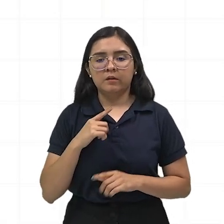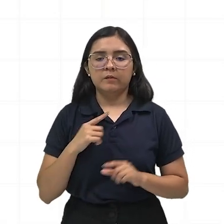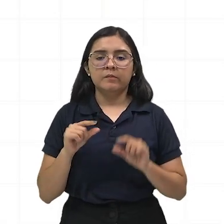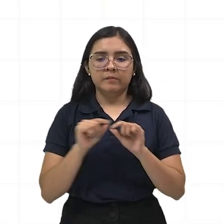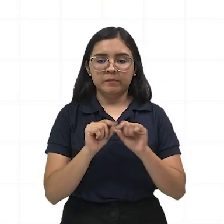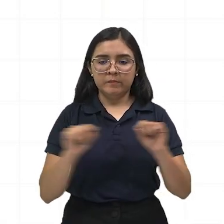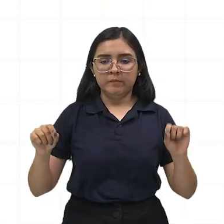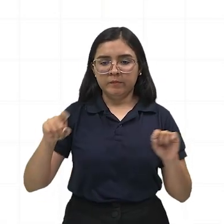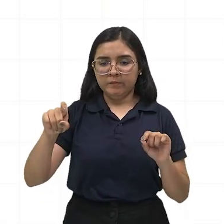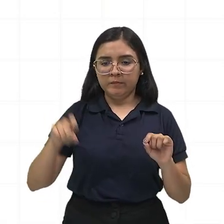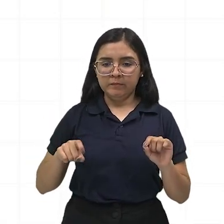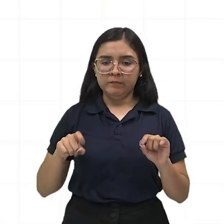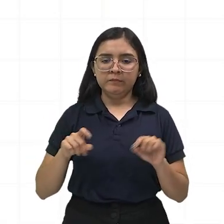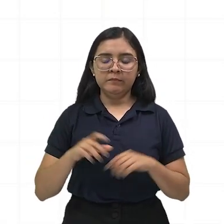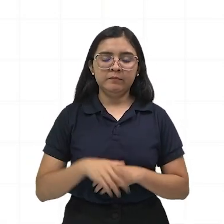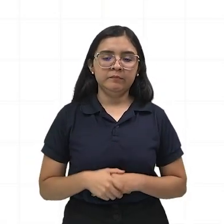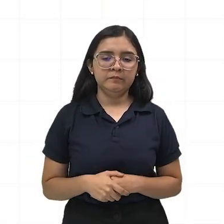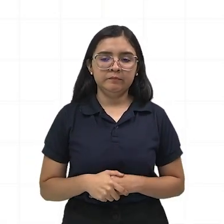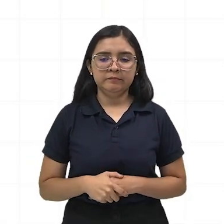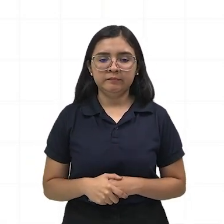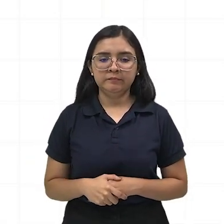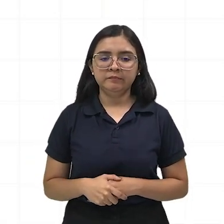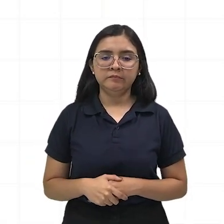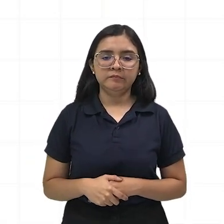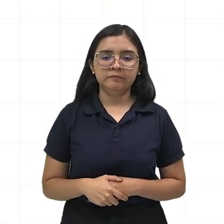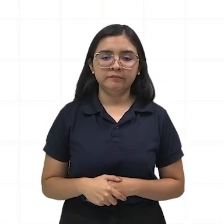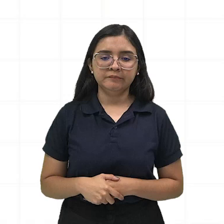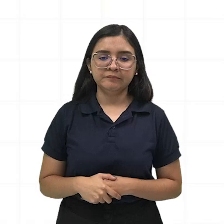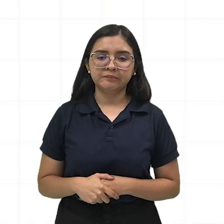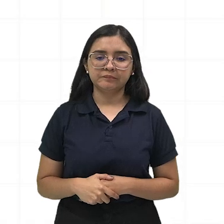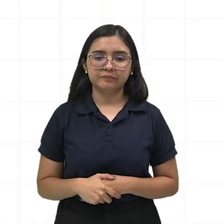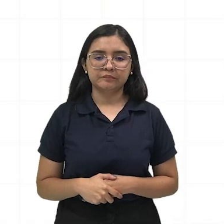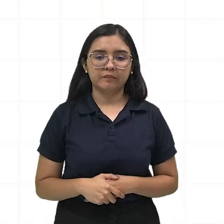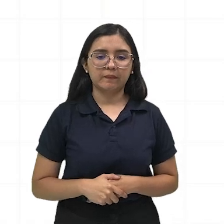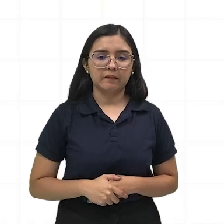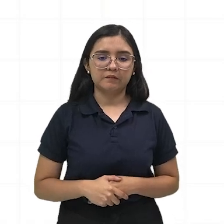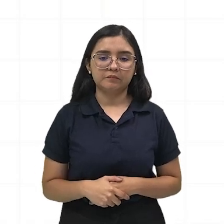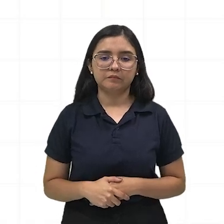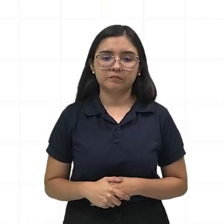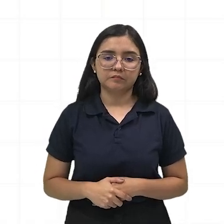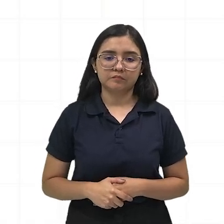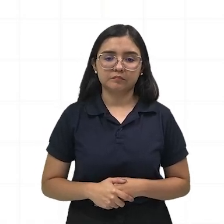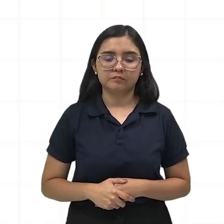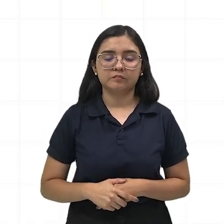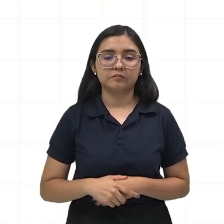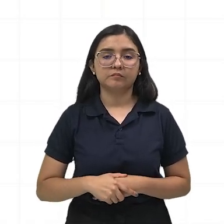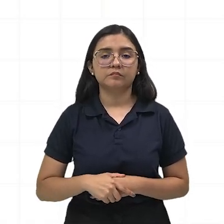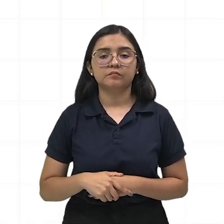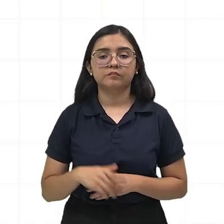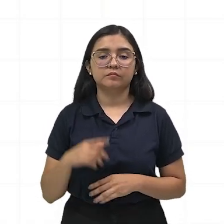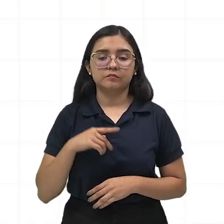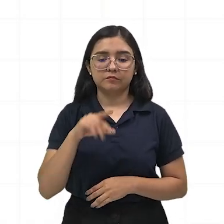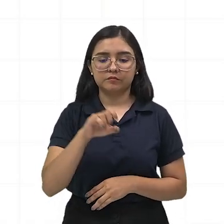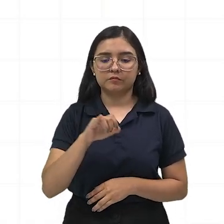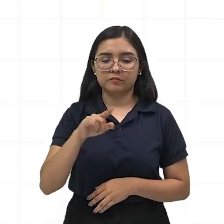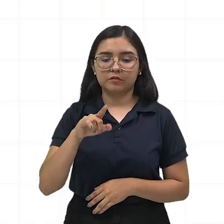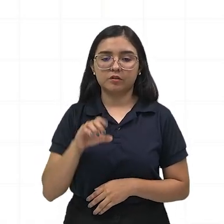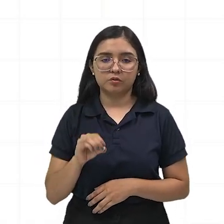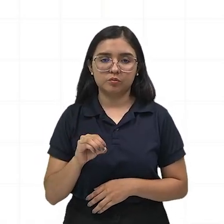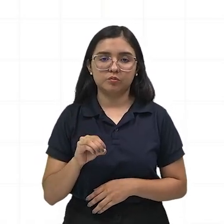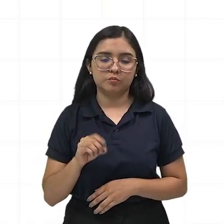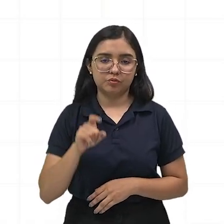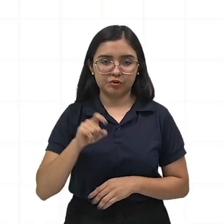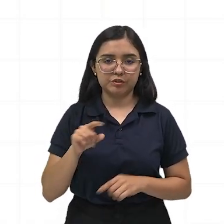de reflexão, porque o eixo de reflexão é o eixo X. Eixo X é o eixo